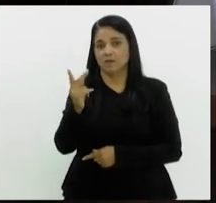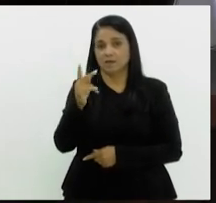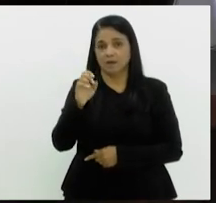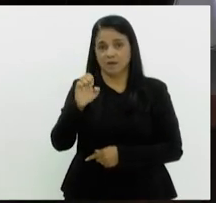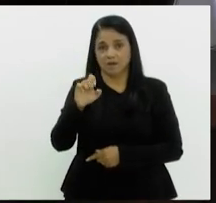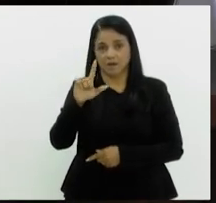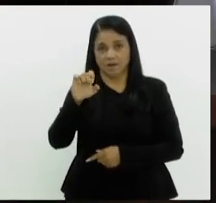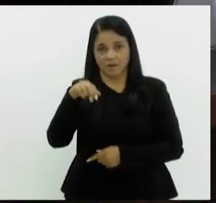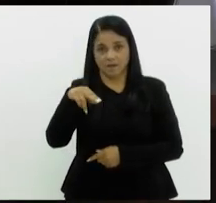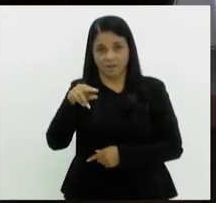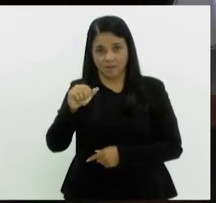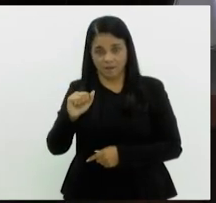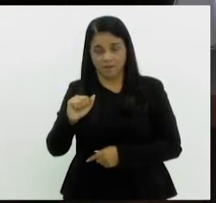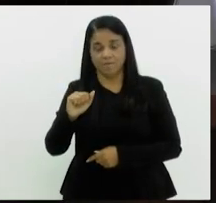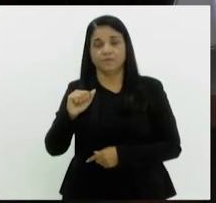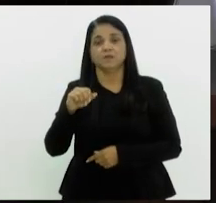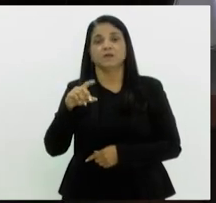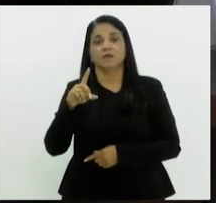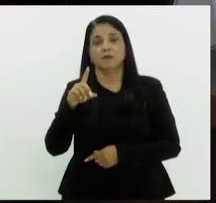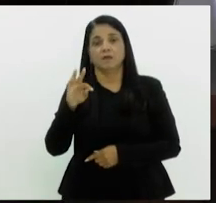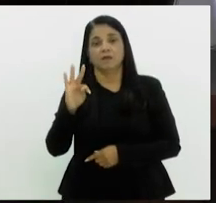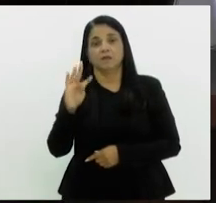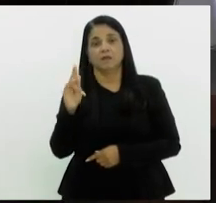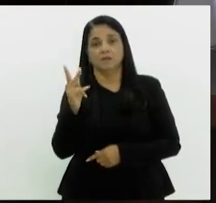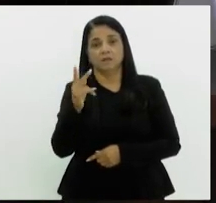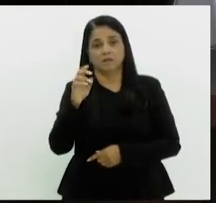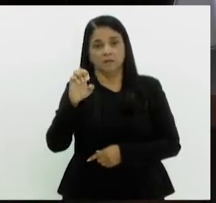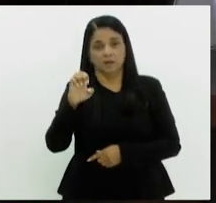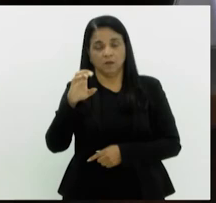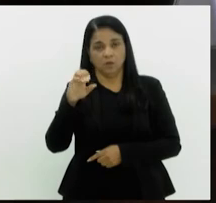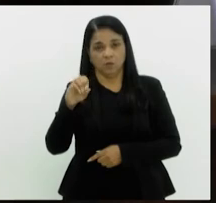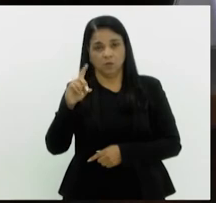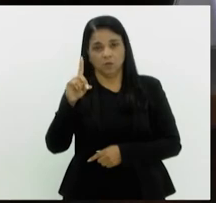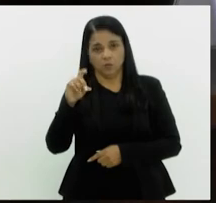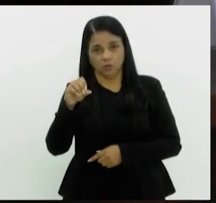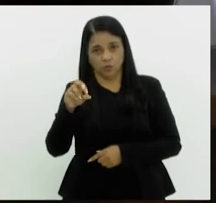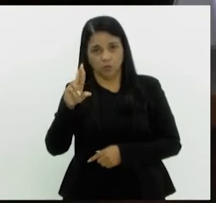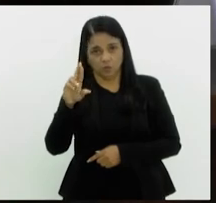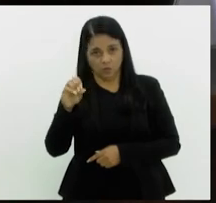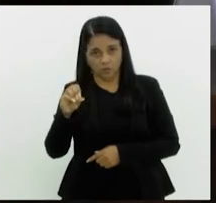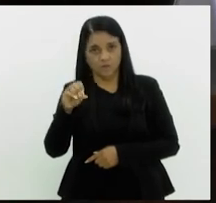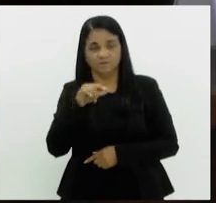Helena Teodoro é uma equede de Oiá, então ela é Vossa Santidade, né?